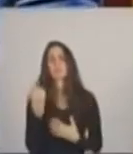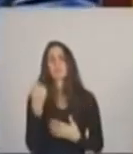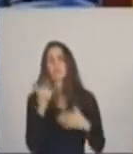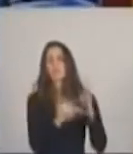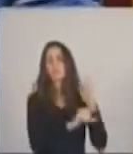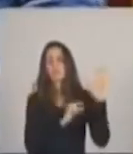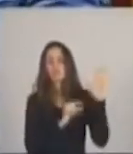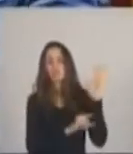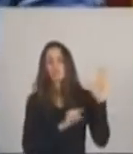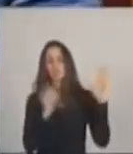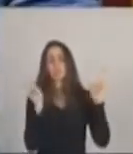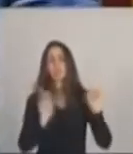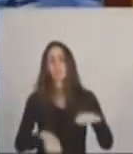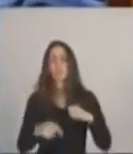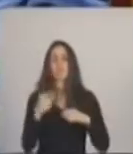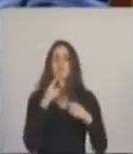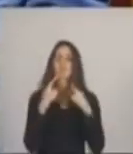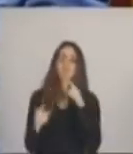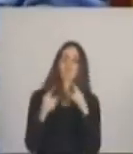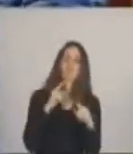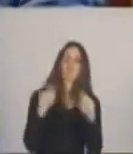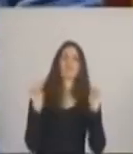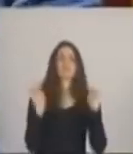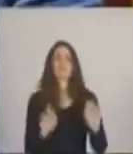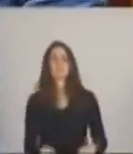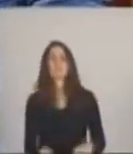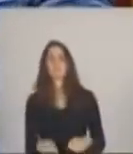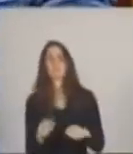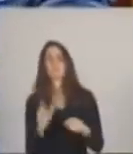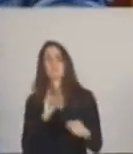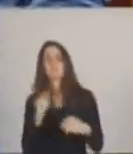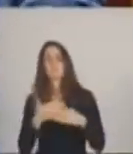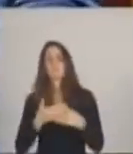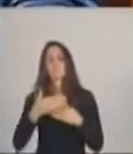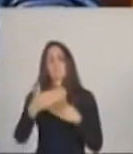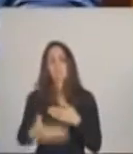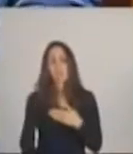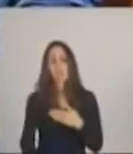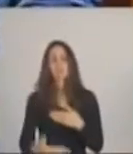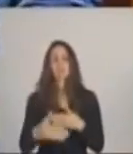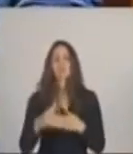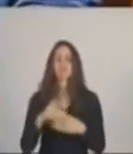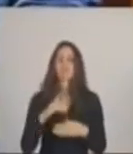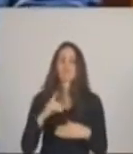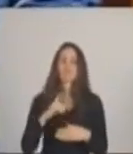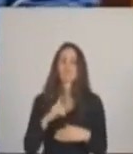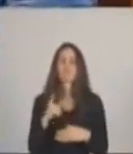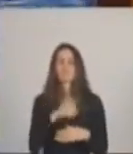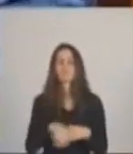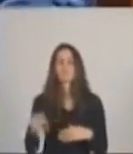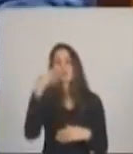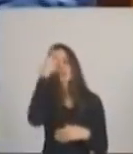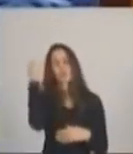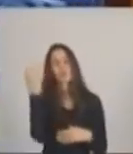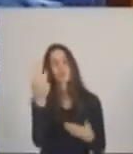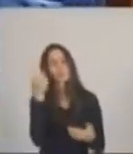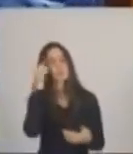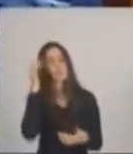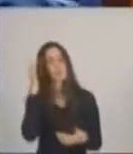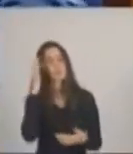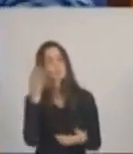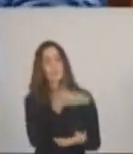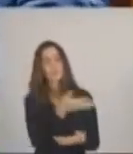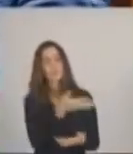essa discussão, se poderia ou não, se sem esse prazo para o comerciante guardar, imagina bem,